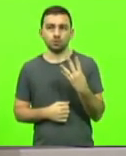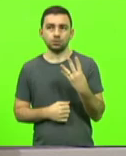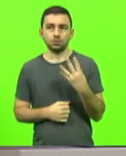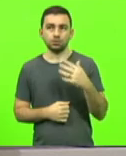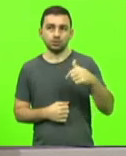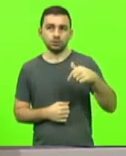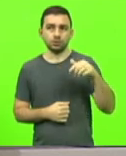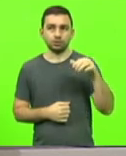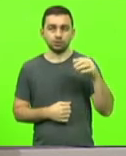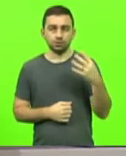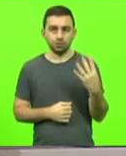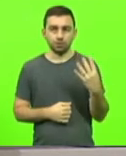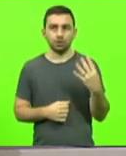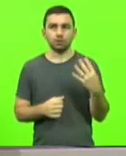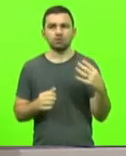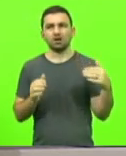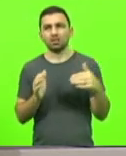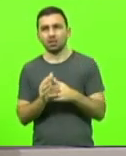1474 a